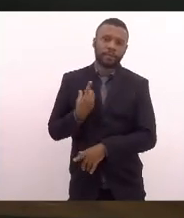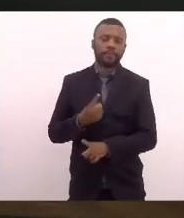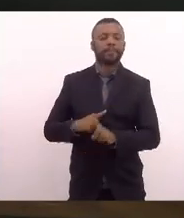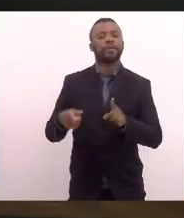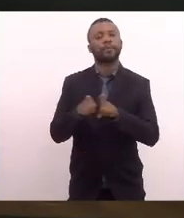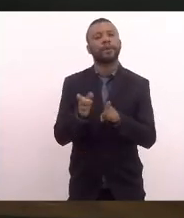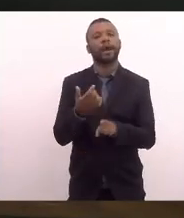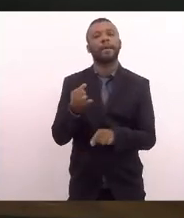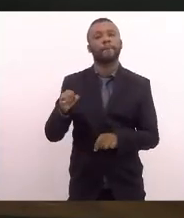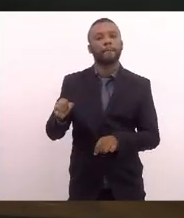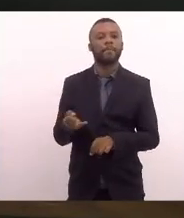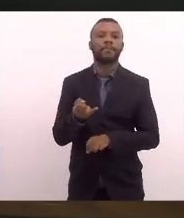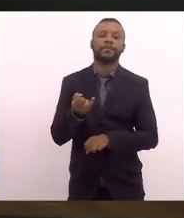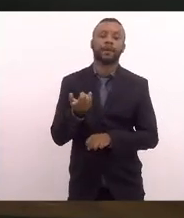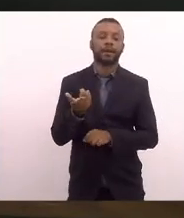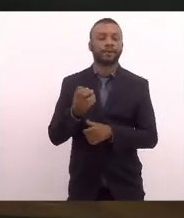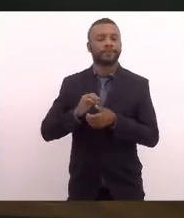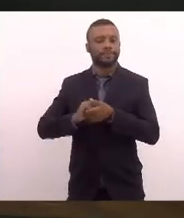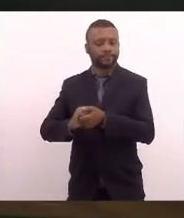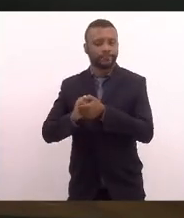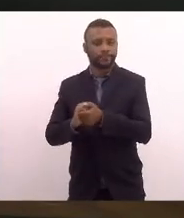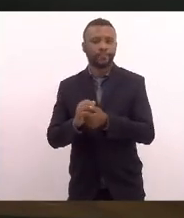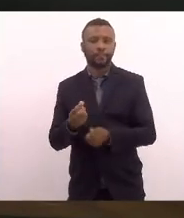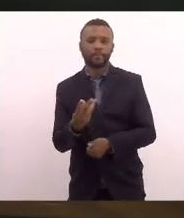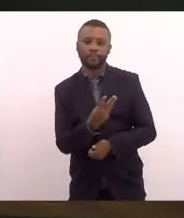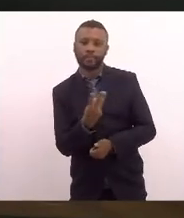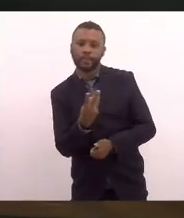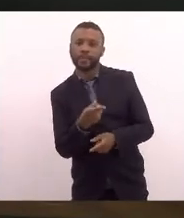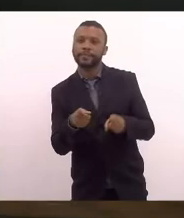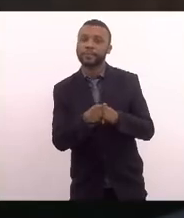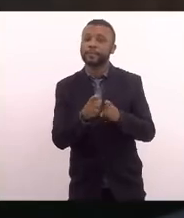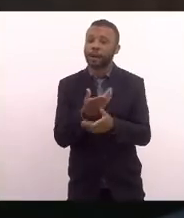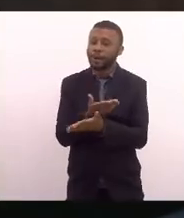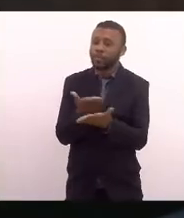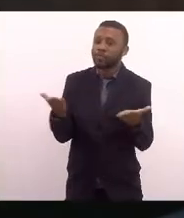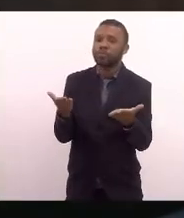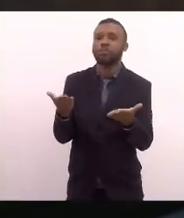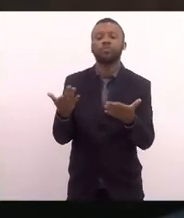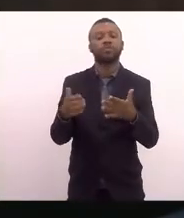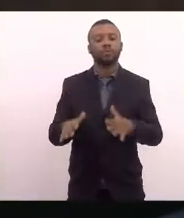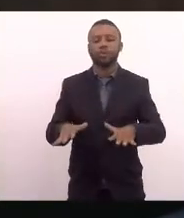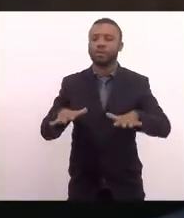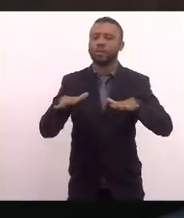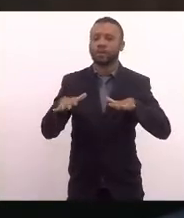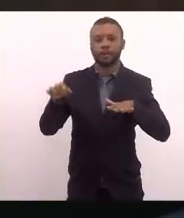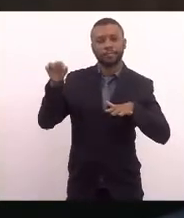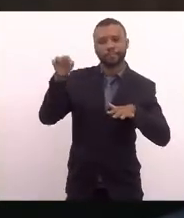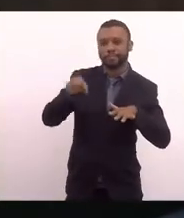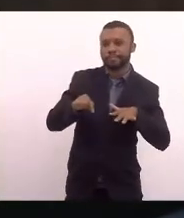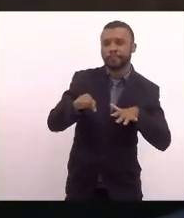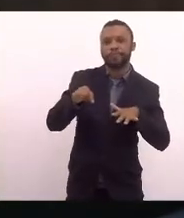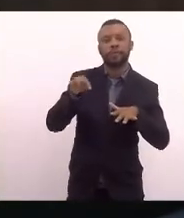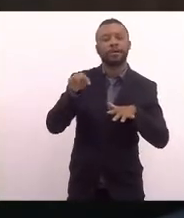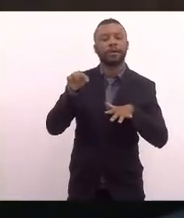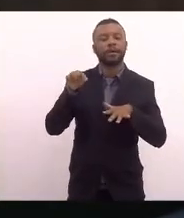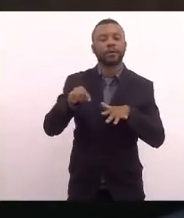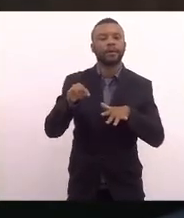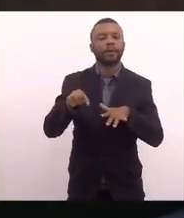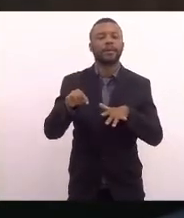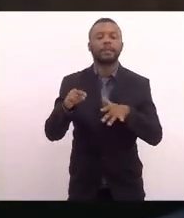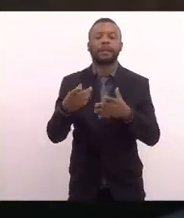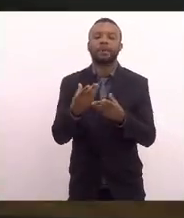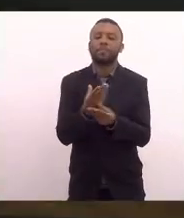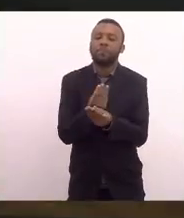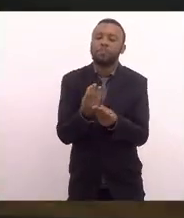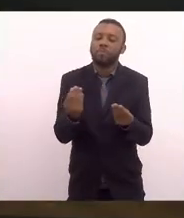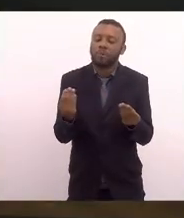cumprimento às três, a todos que estão aqui, porque esse plenário... Ele está